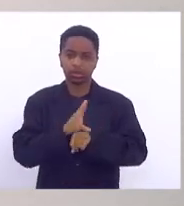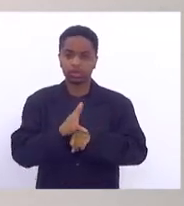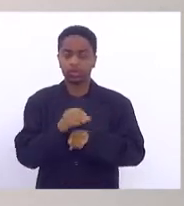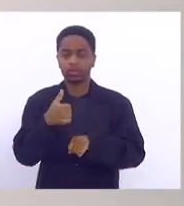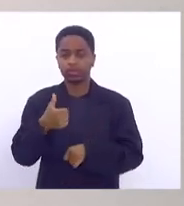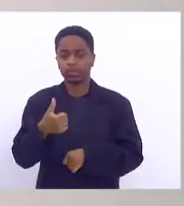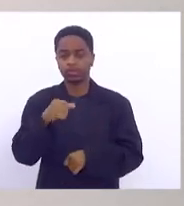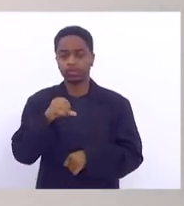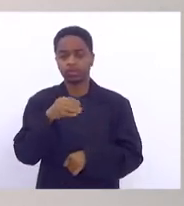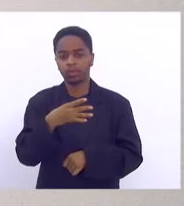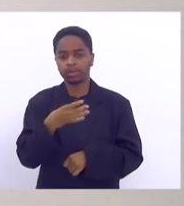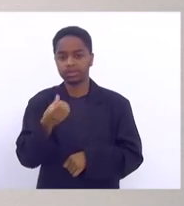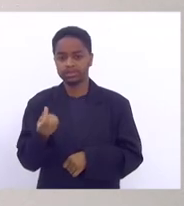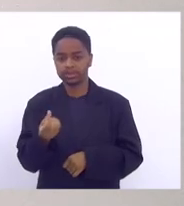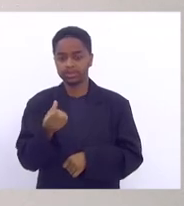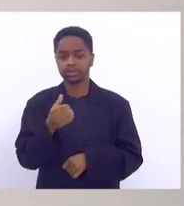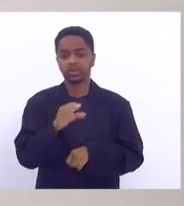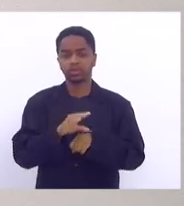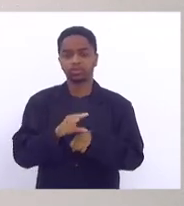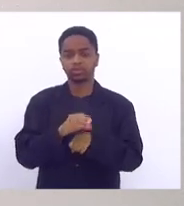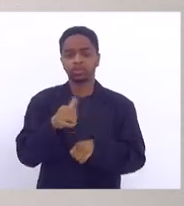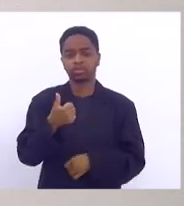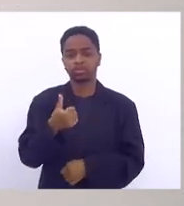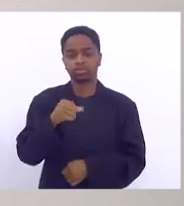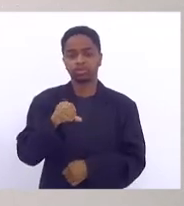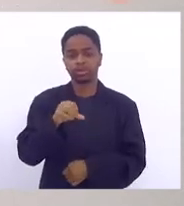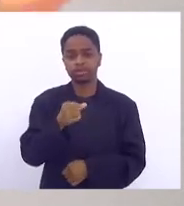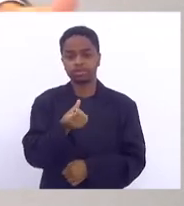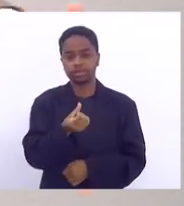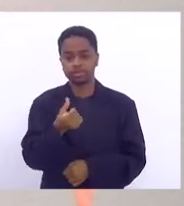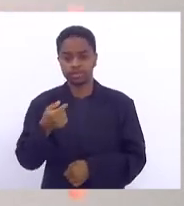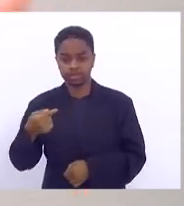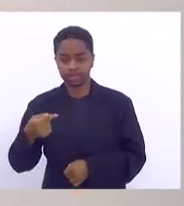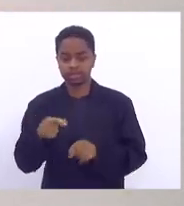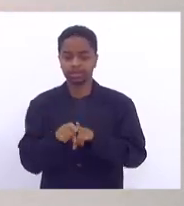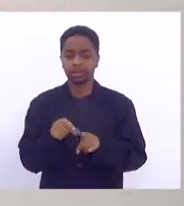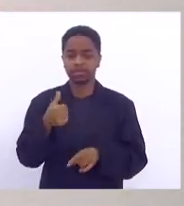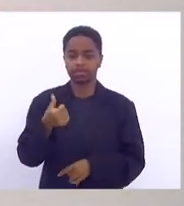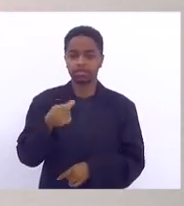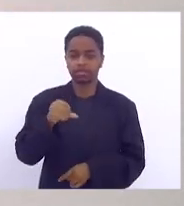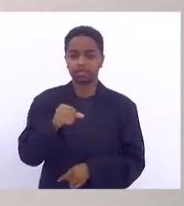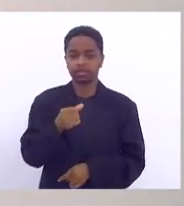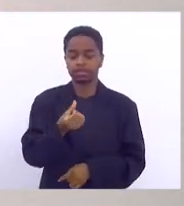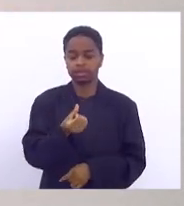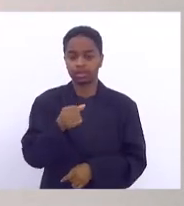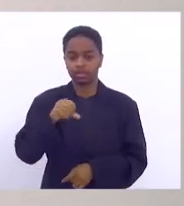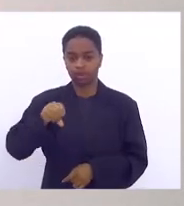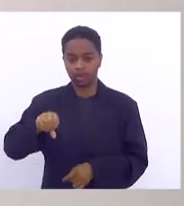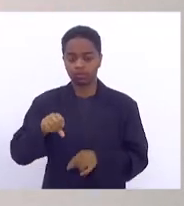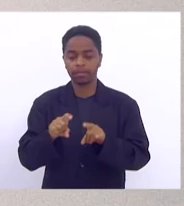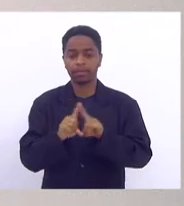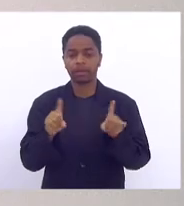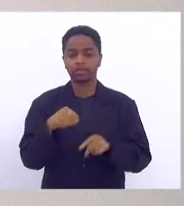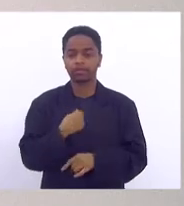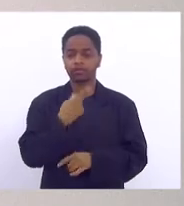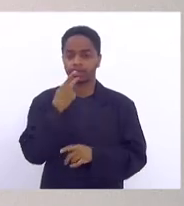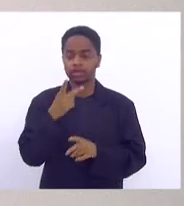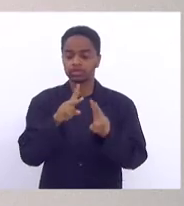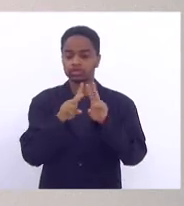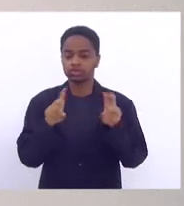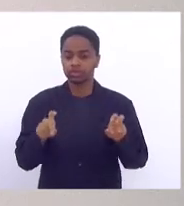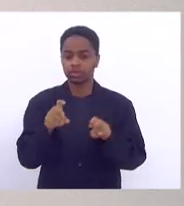de 46 não vou falar da Constituição de 67 nem da de 69 Mas vamos dar um salto para a